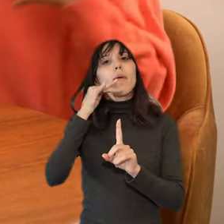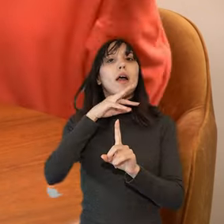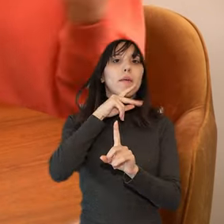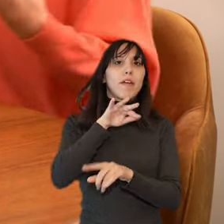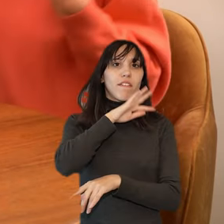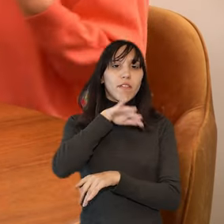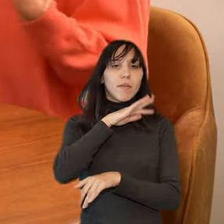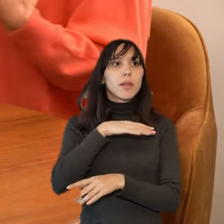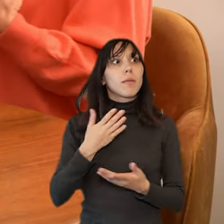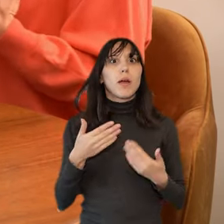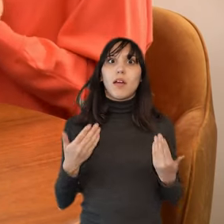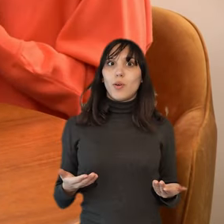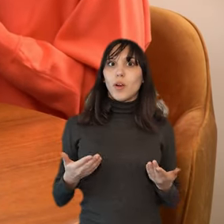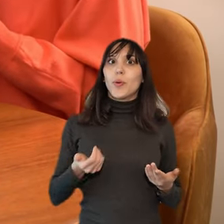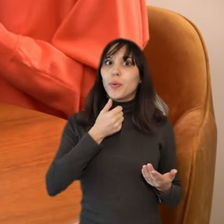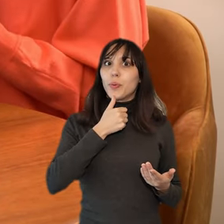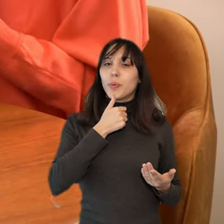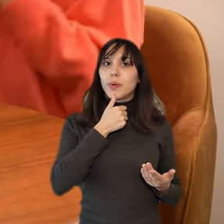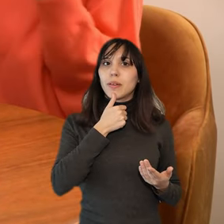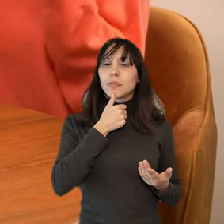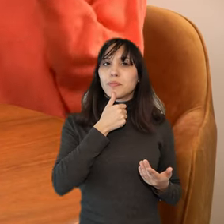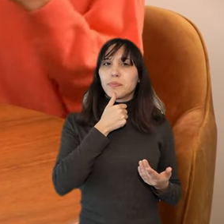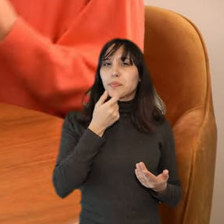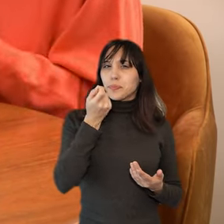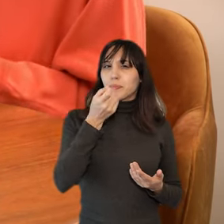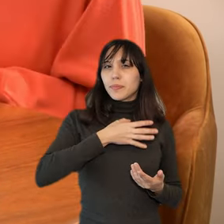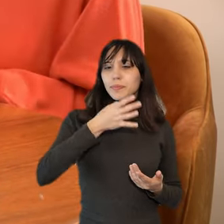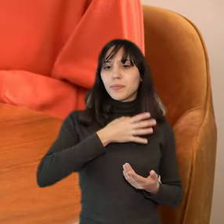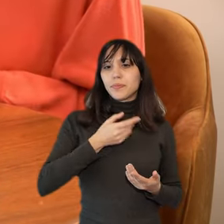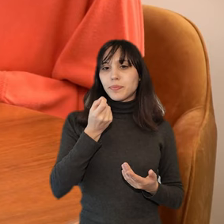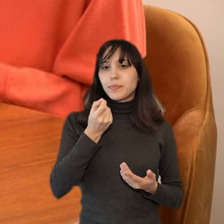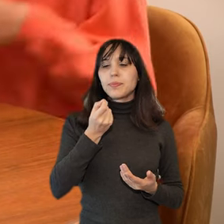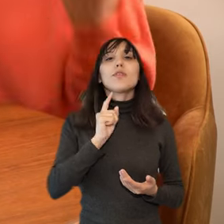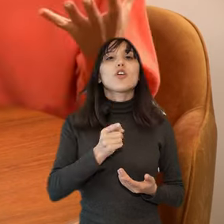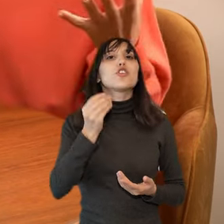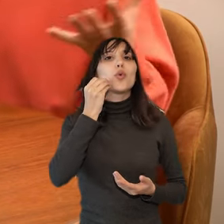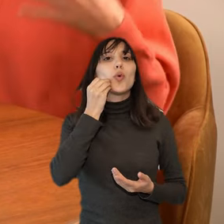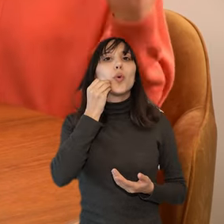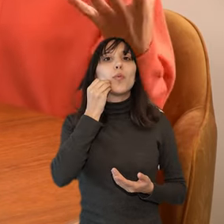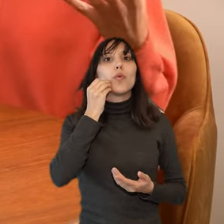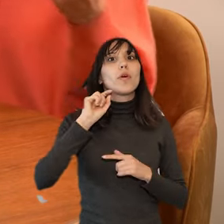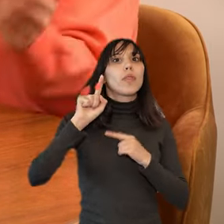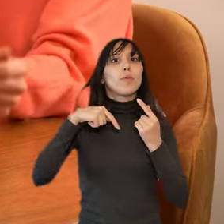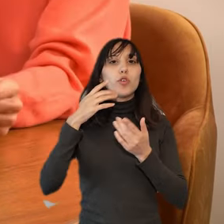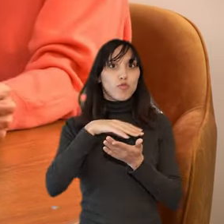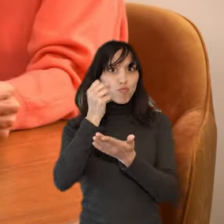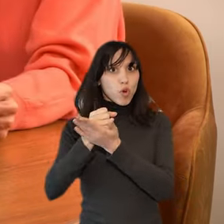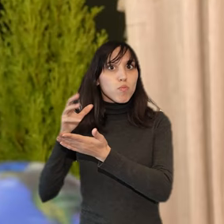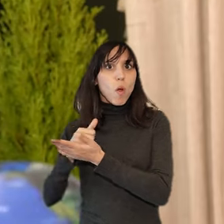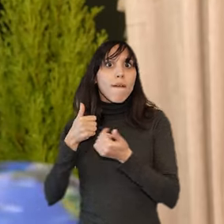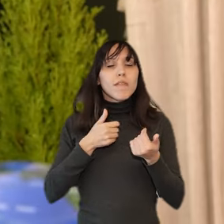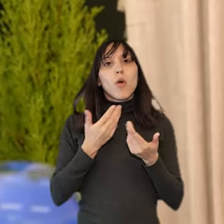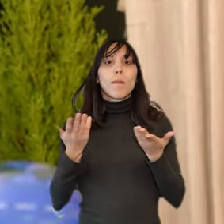famílias então agora não é ver aqui falamos um bocadinho do como correm dos resultados